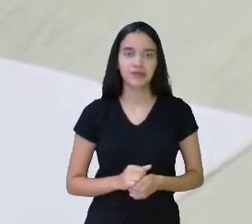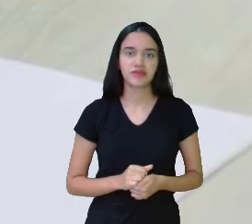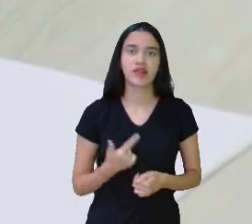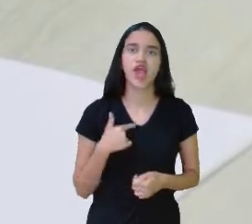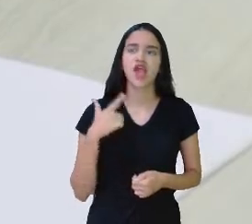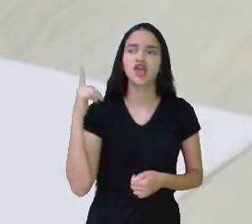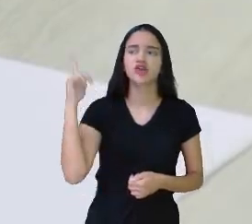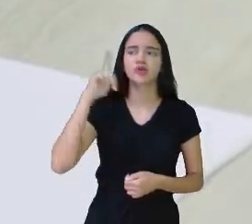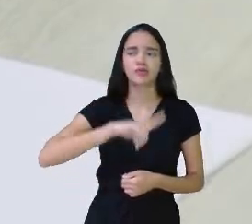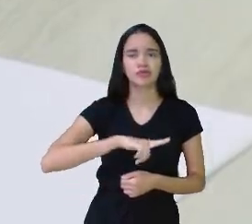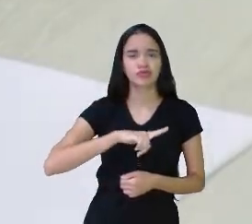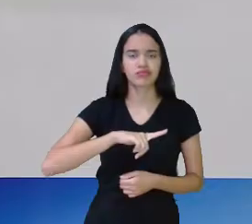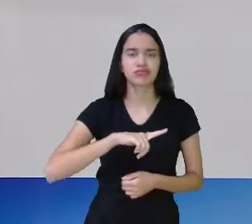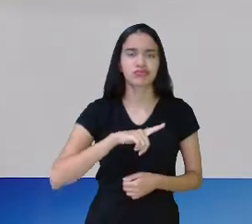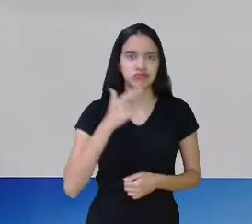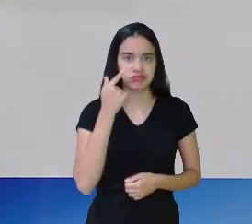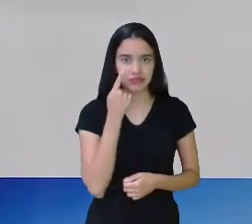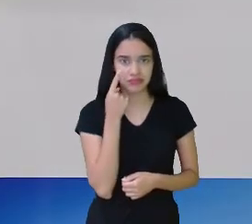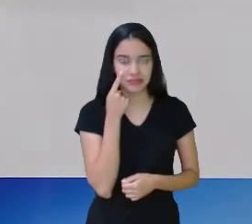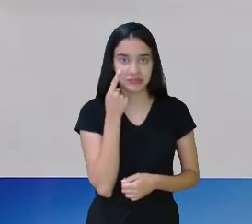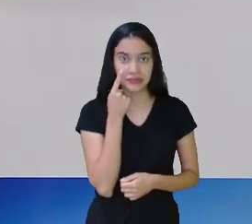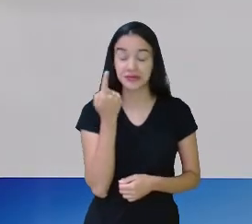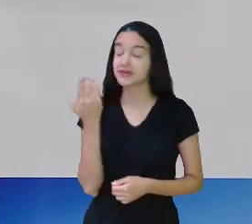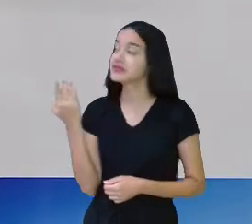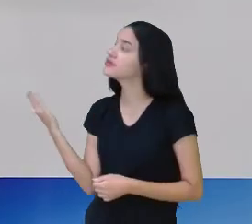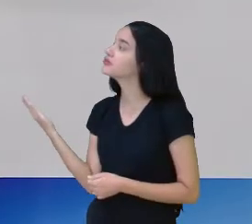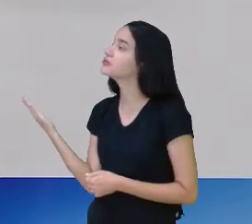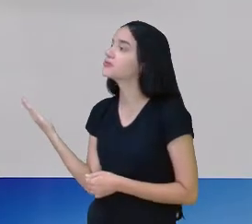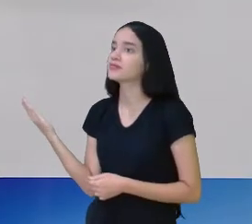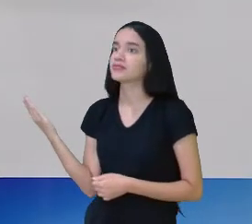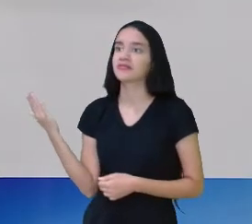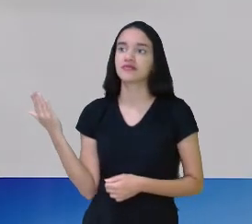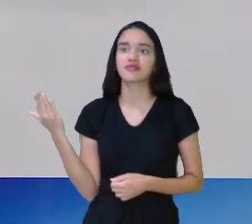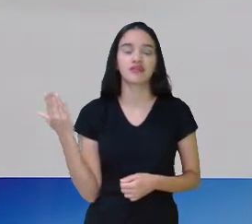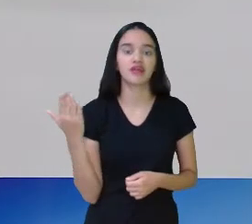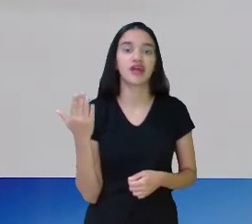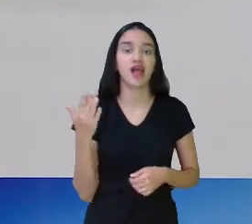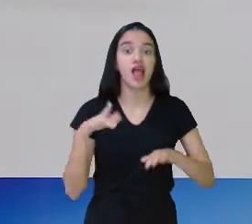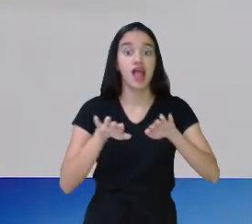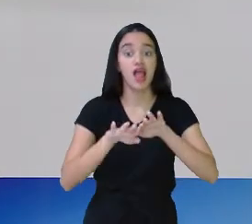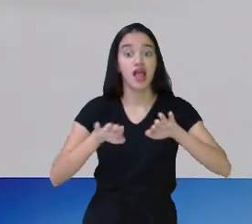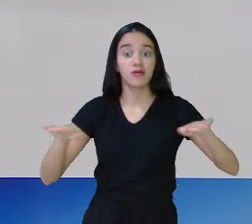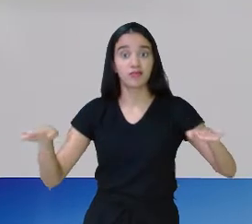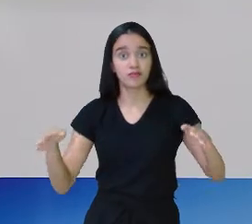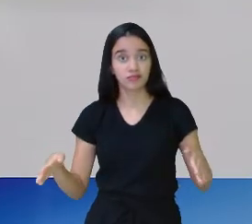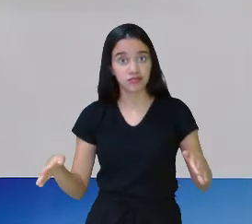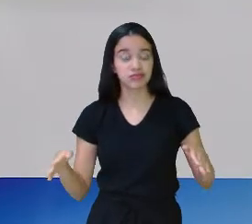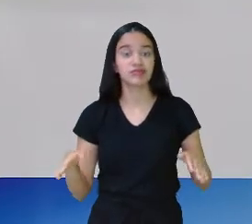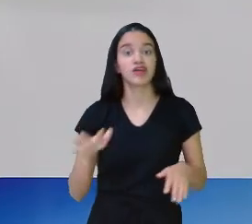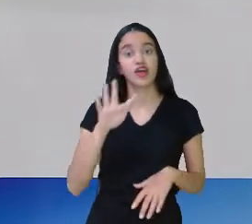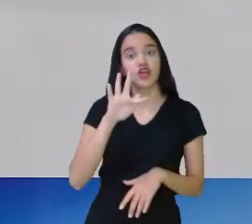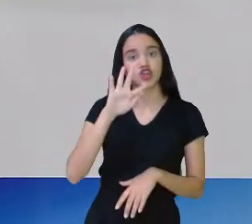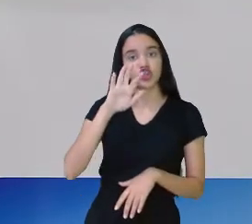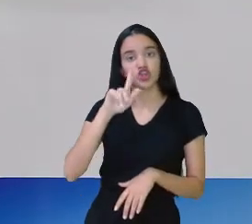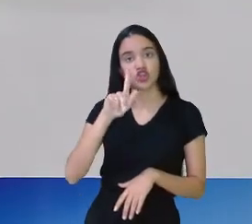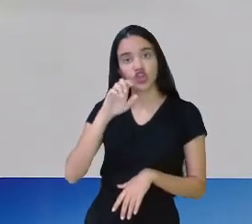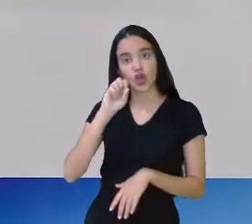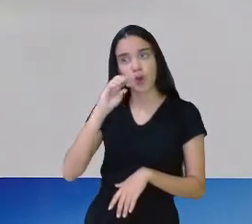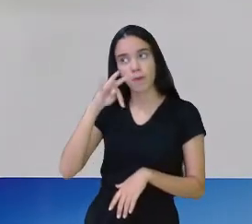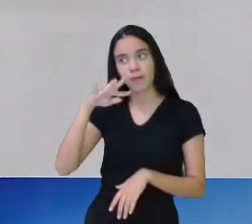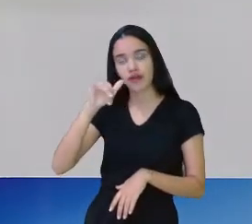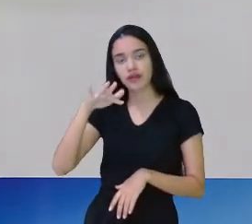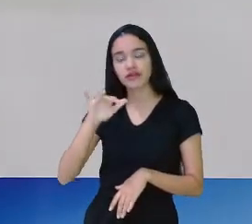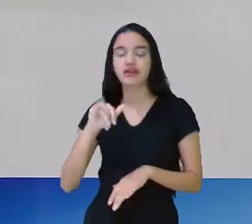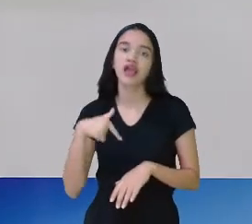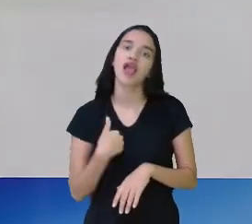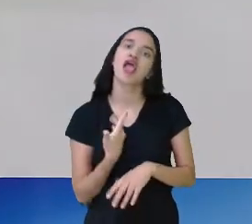Consegui fazer as formas desse jeito. Figura geométrica plana. Professora Abigail.